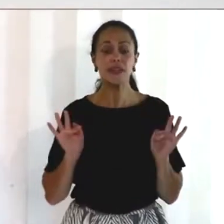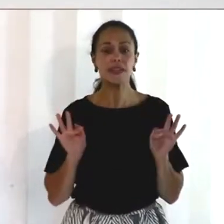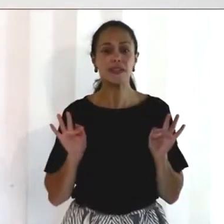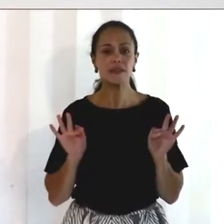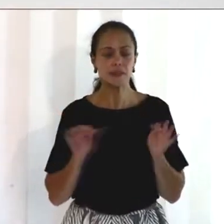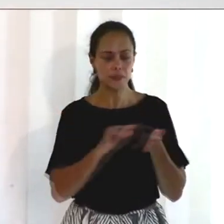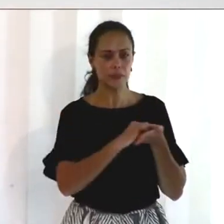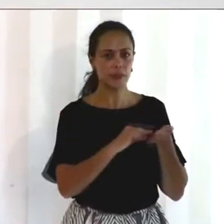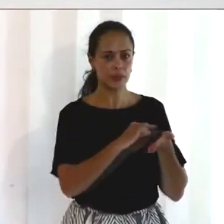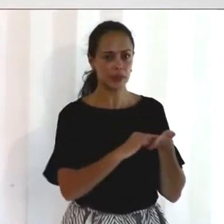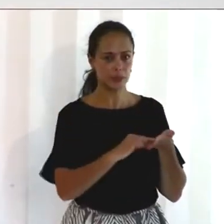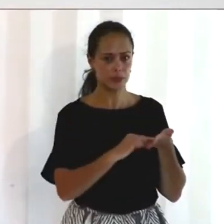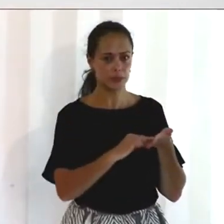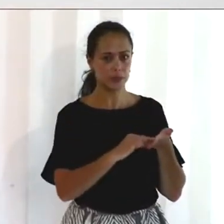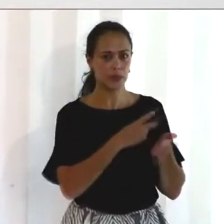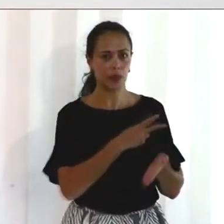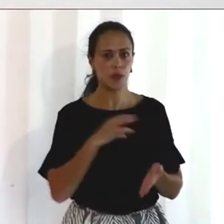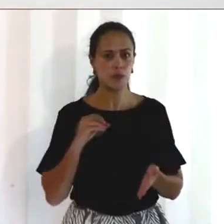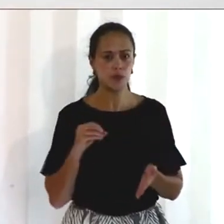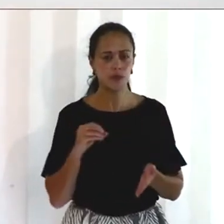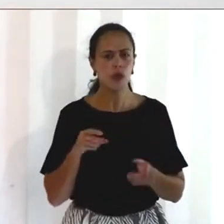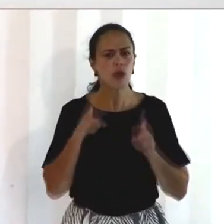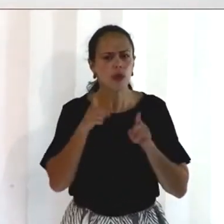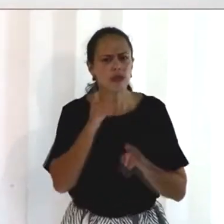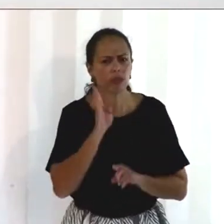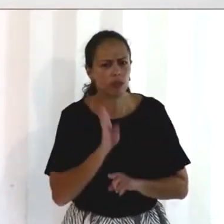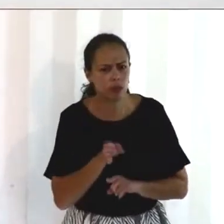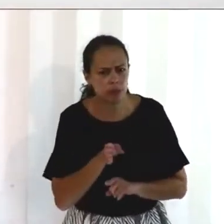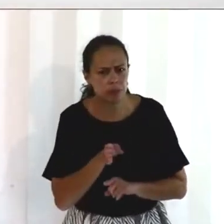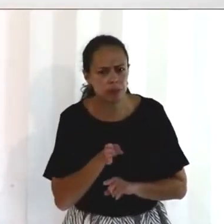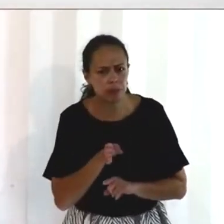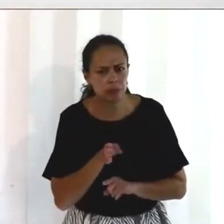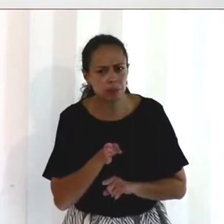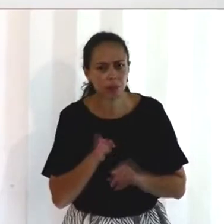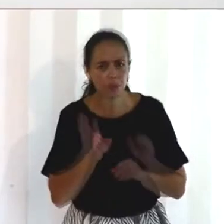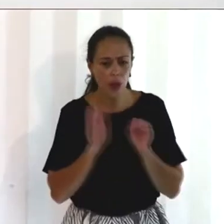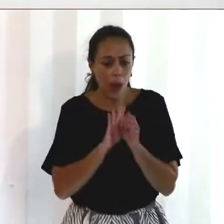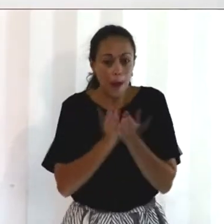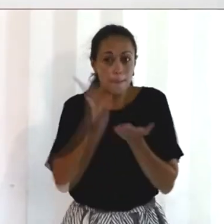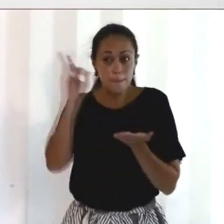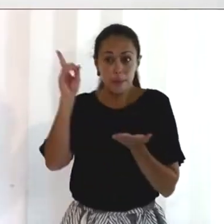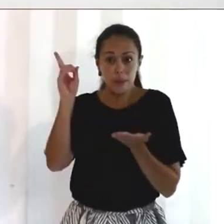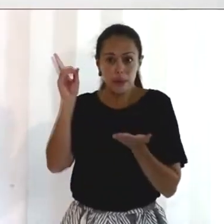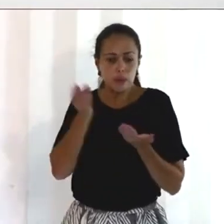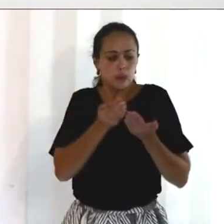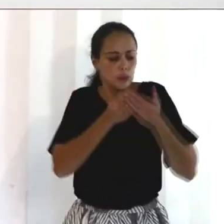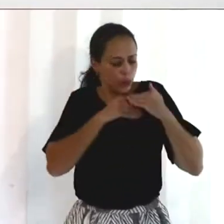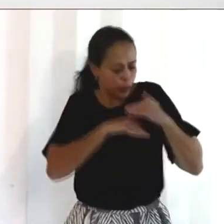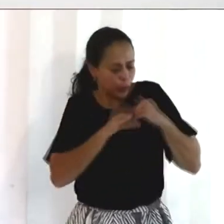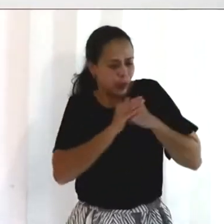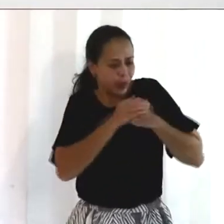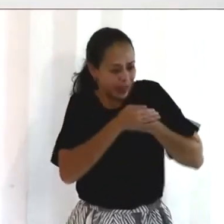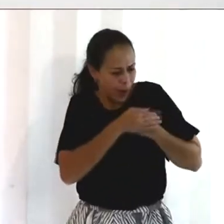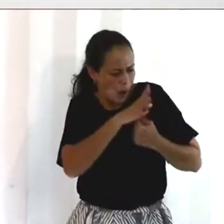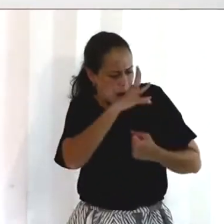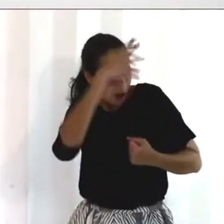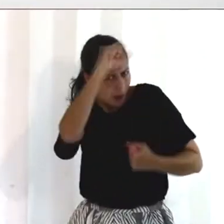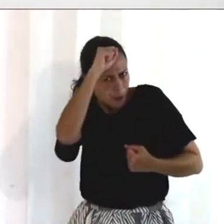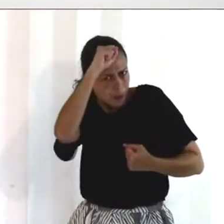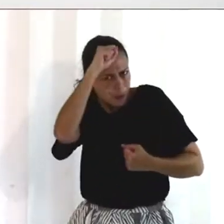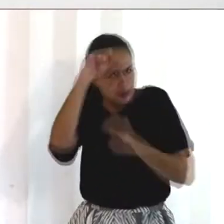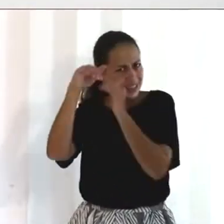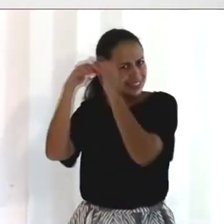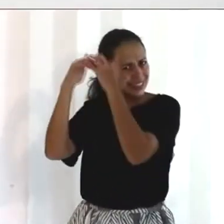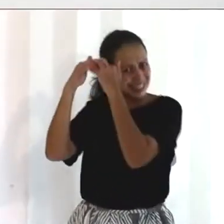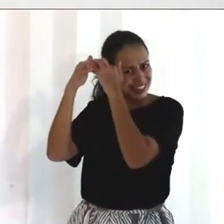maldade, acolhei com mansidão a palavra em vós implantada, a qual é poderosa para salvar a vossa alma. A